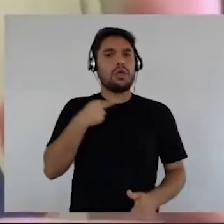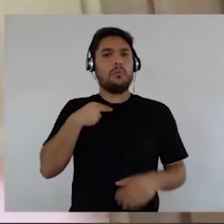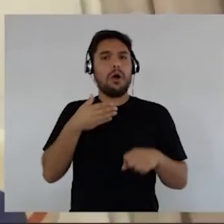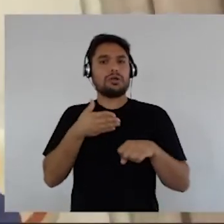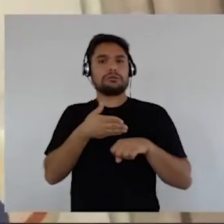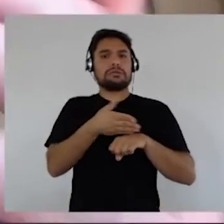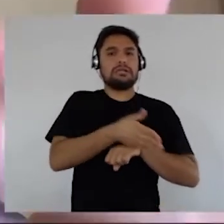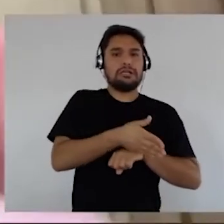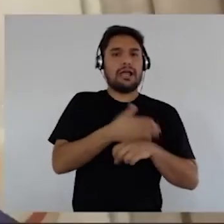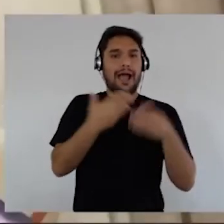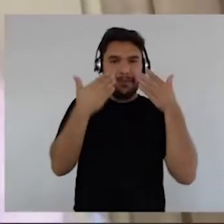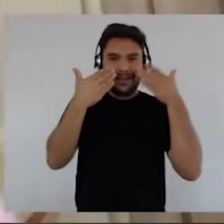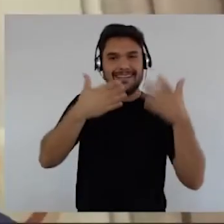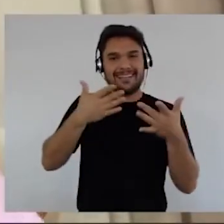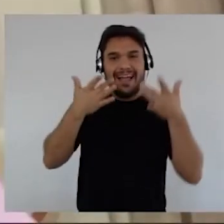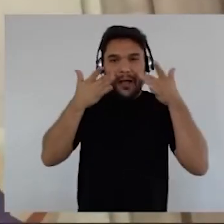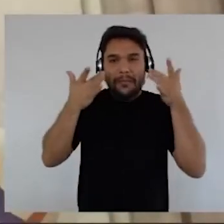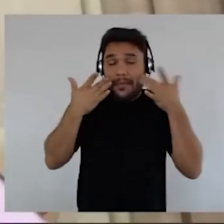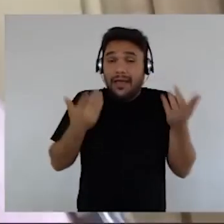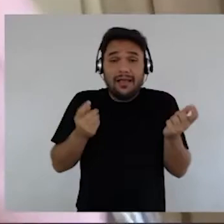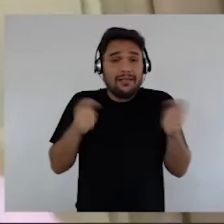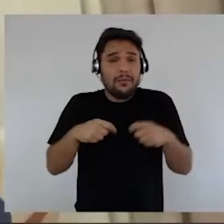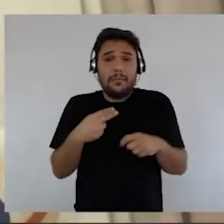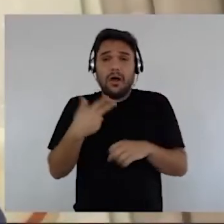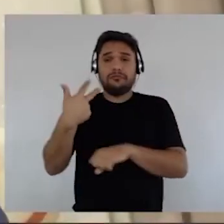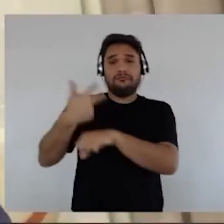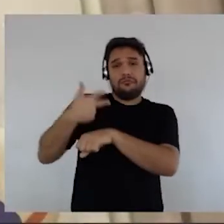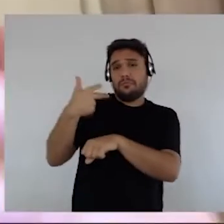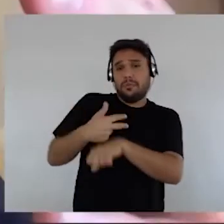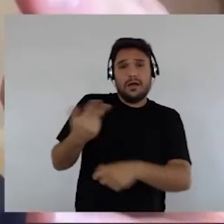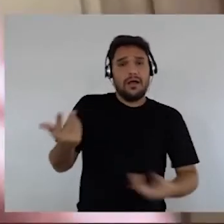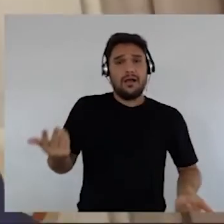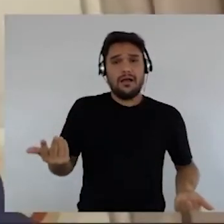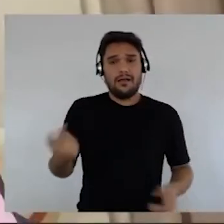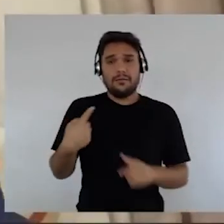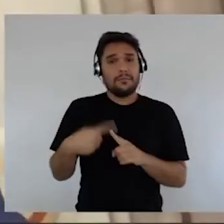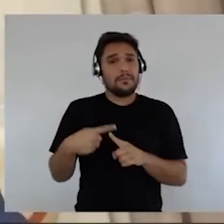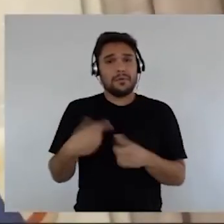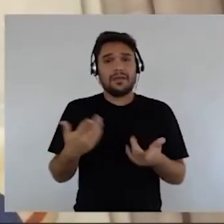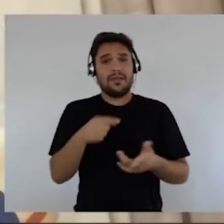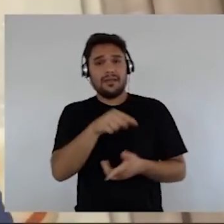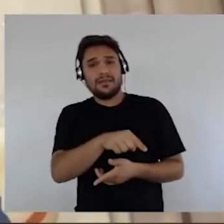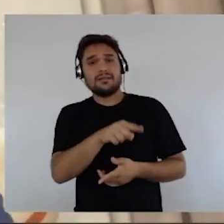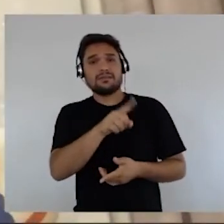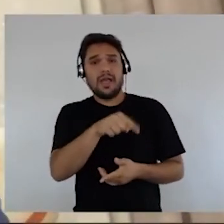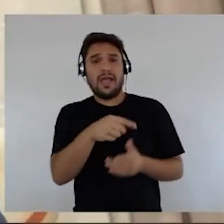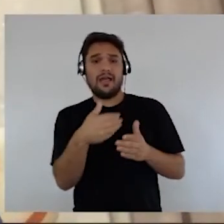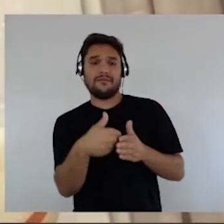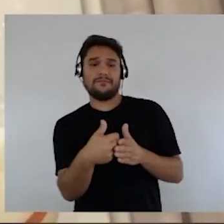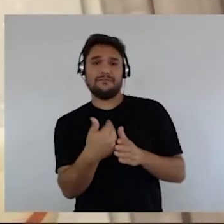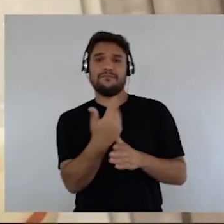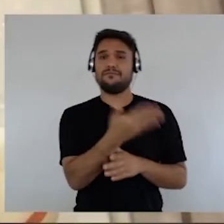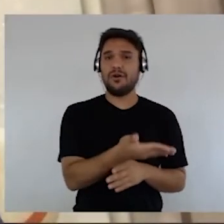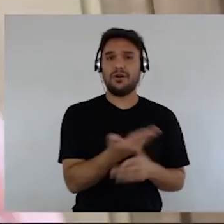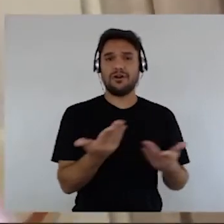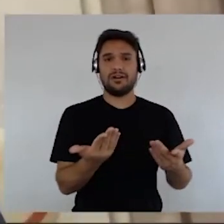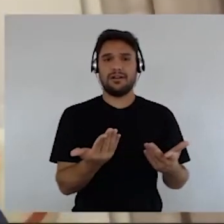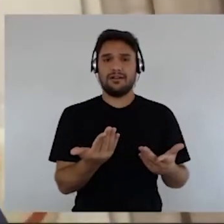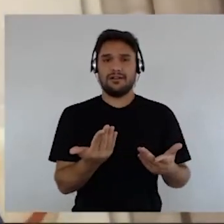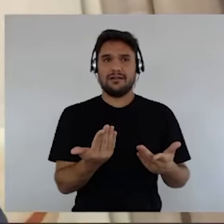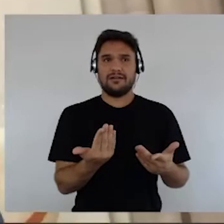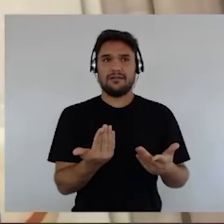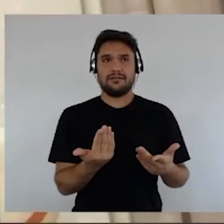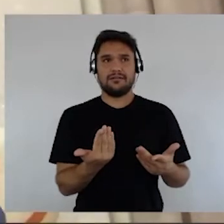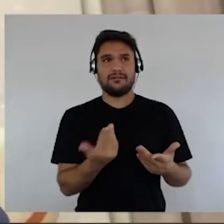suas peças, não podem fazer filmagens, porque isso implica normalmente em